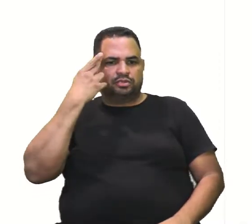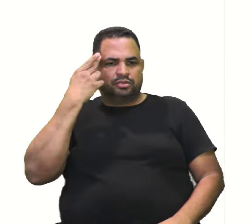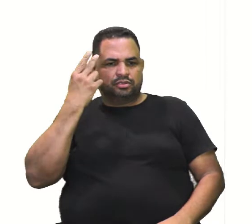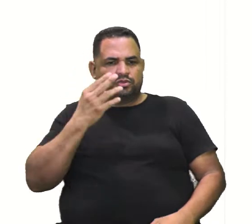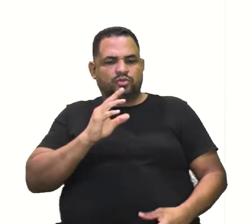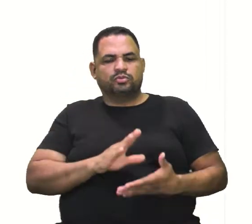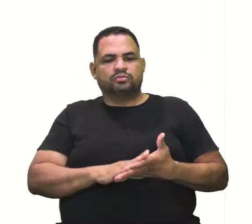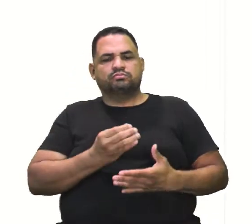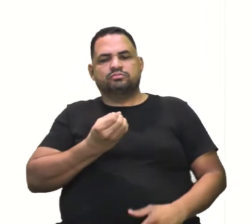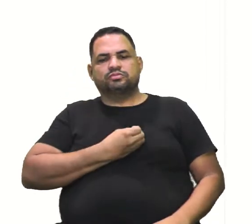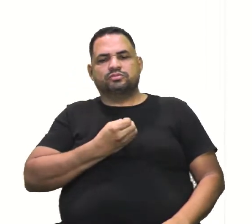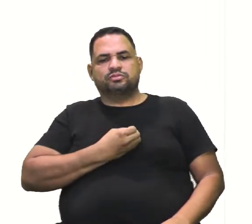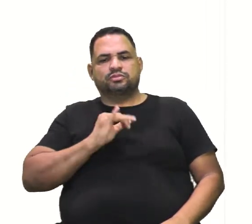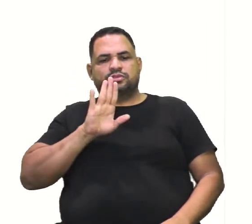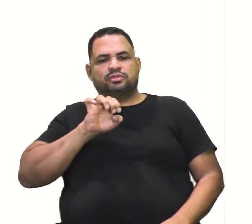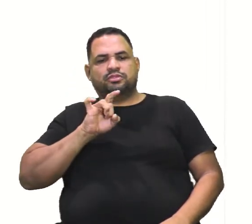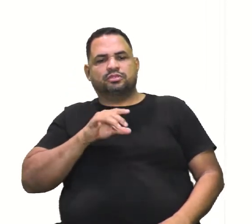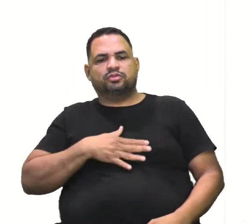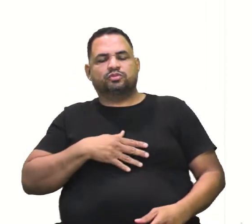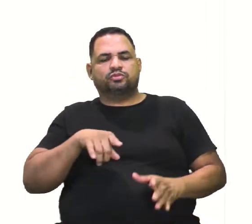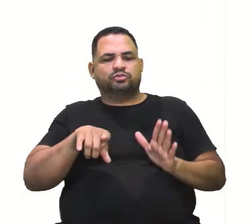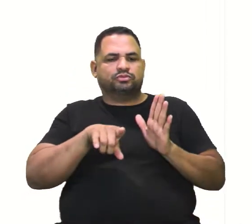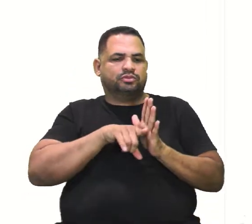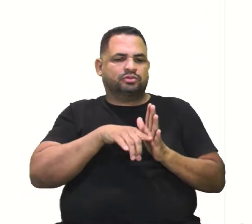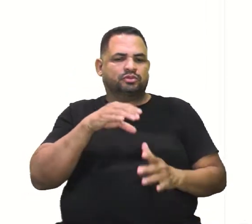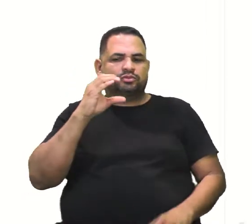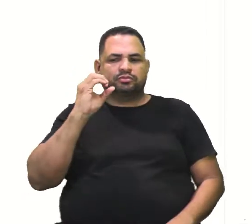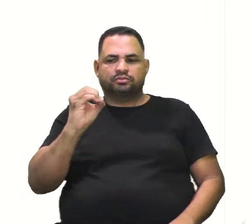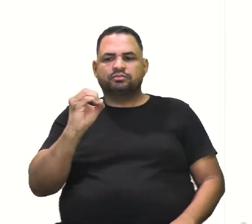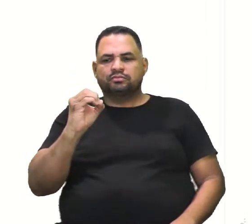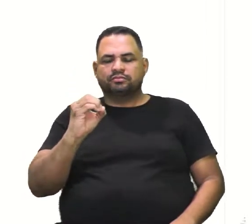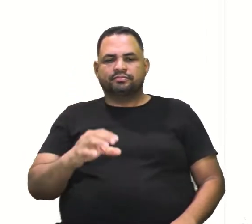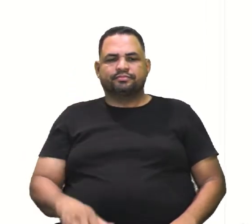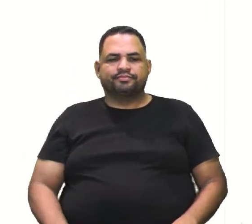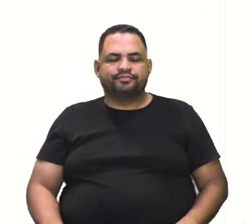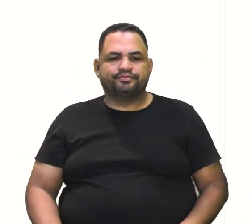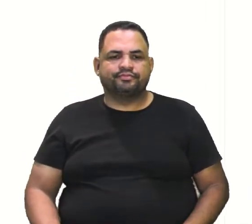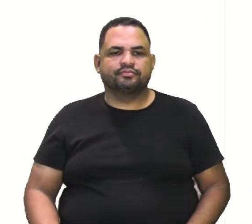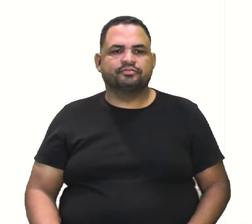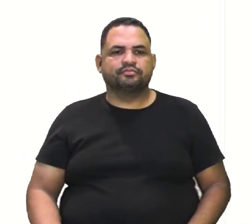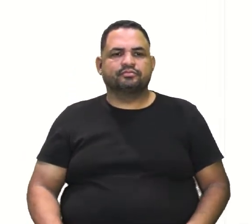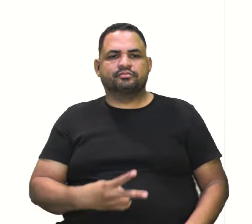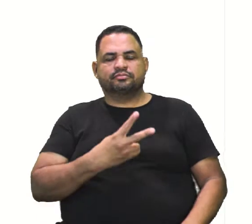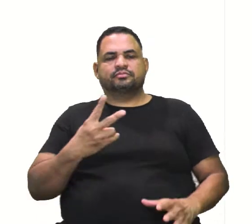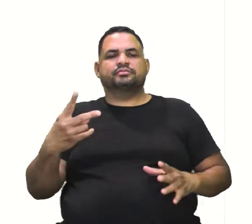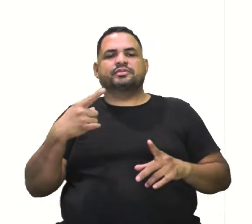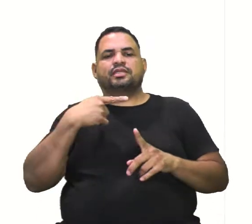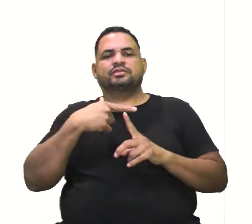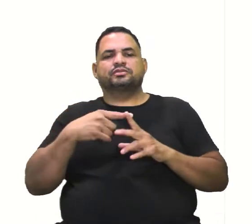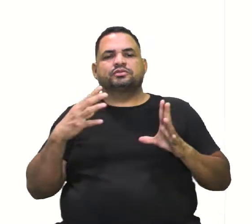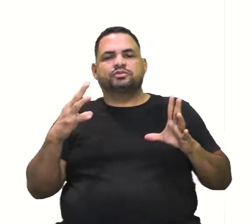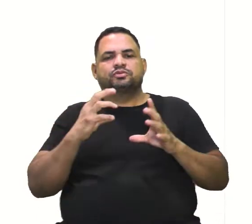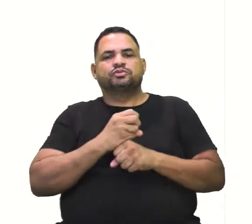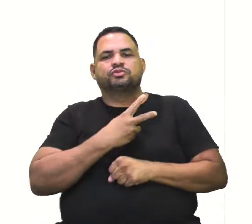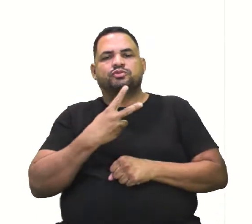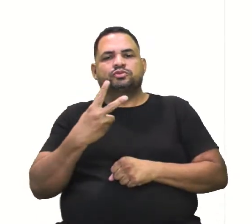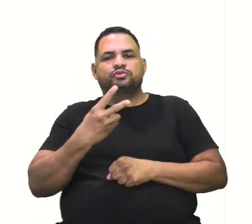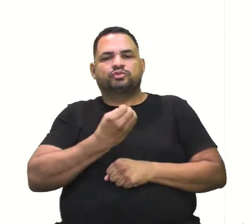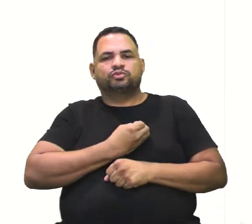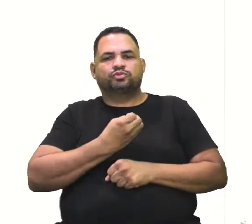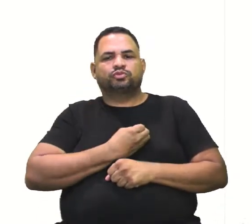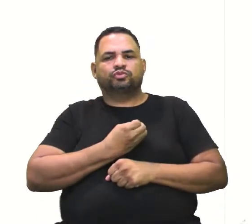número inteiro, um número negativo ou zero? A soma de 2 números